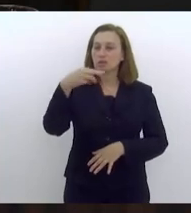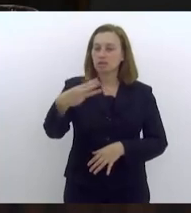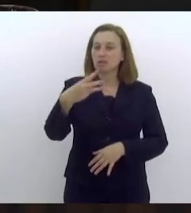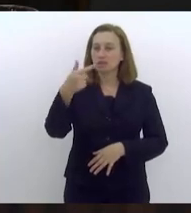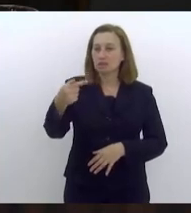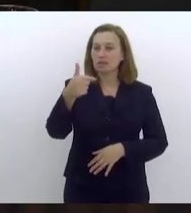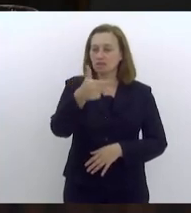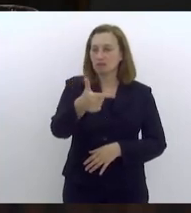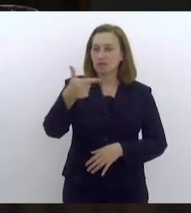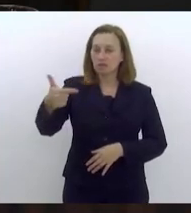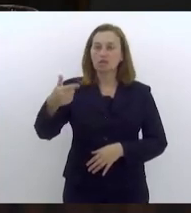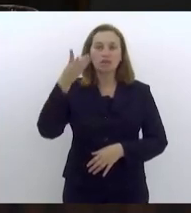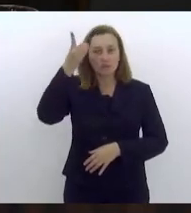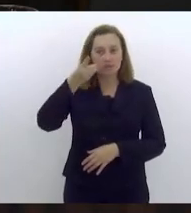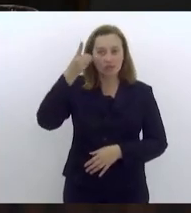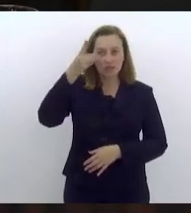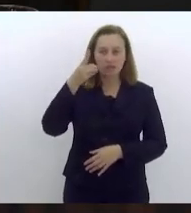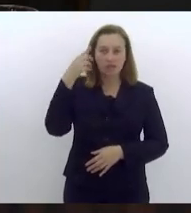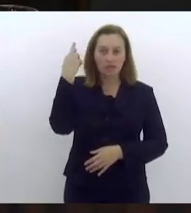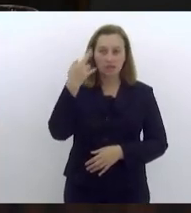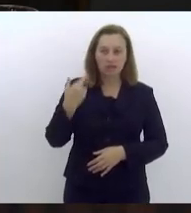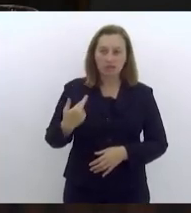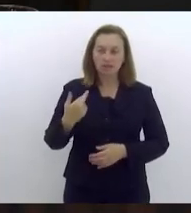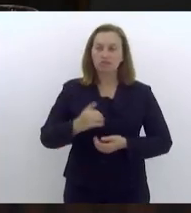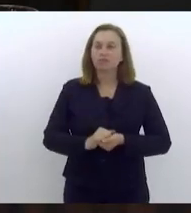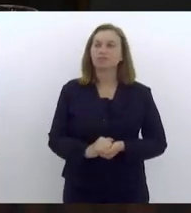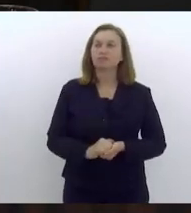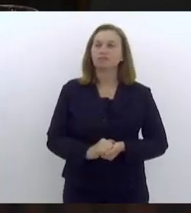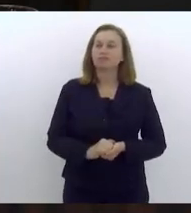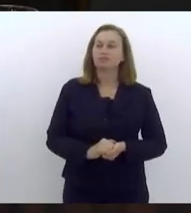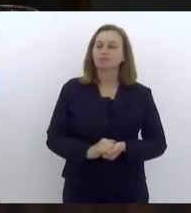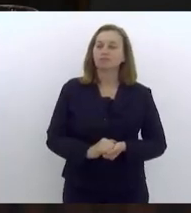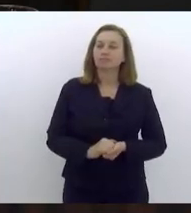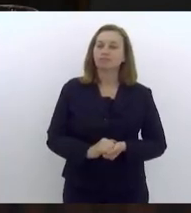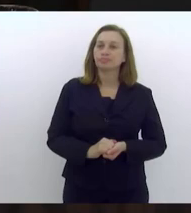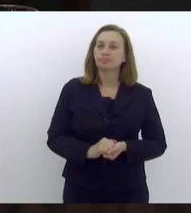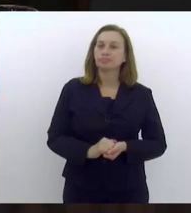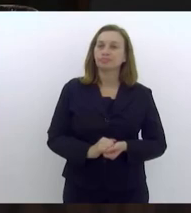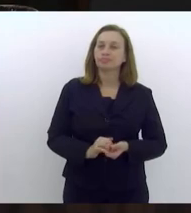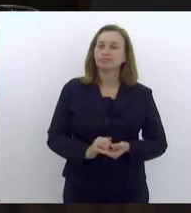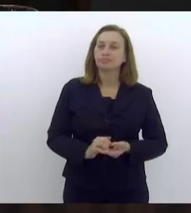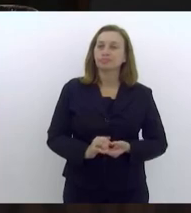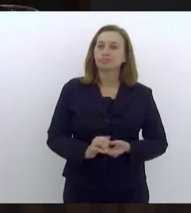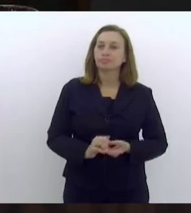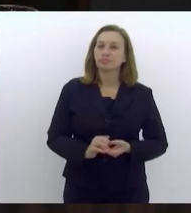22, de autoria da deputada Renata Souza, que está...